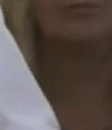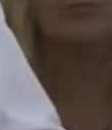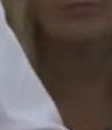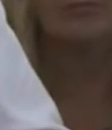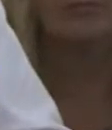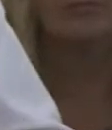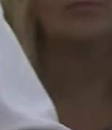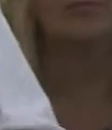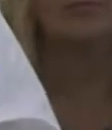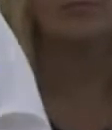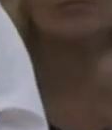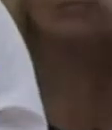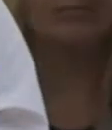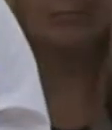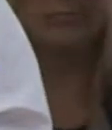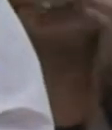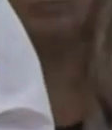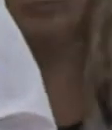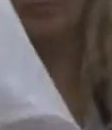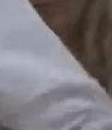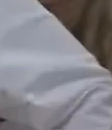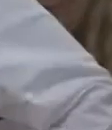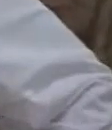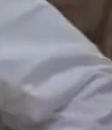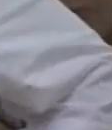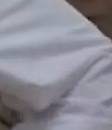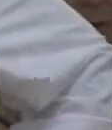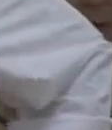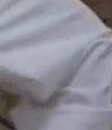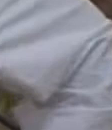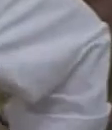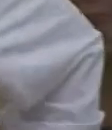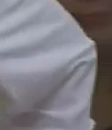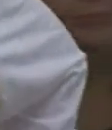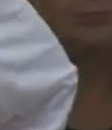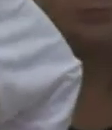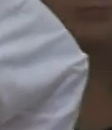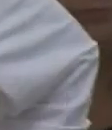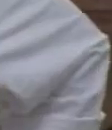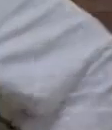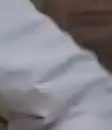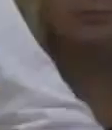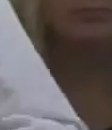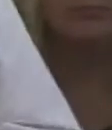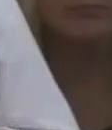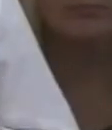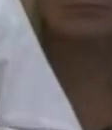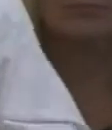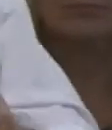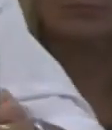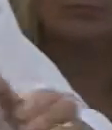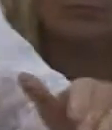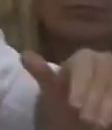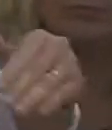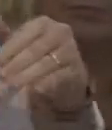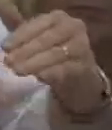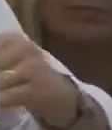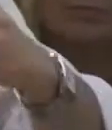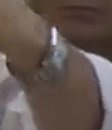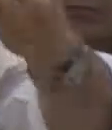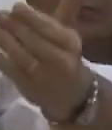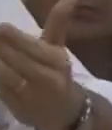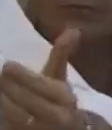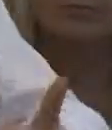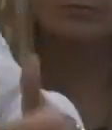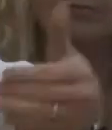Excelência discorreu. É um tema que eu acho que todos nós que estamos nessa